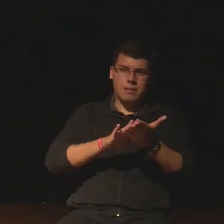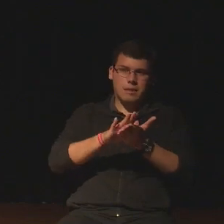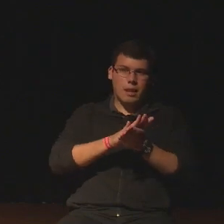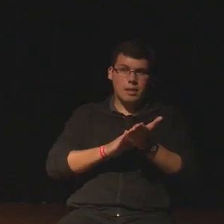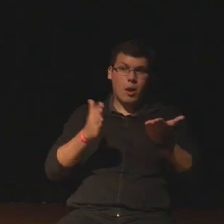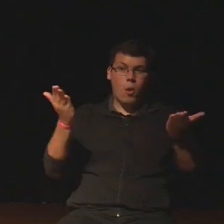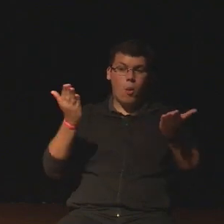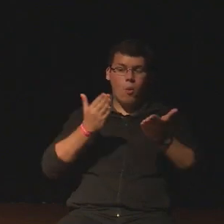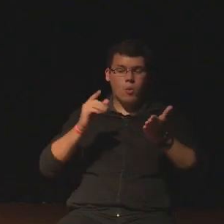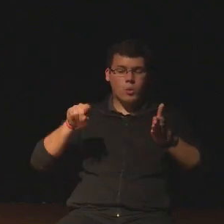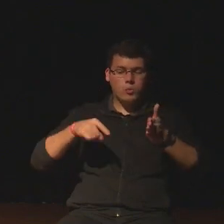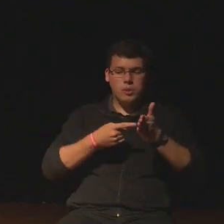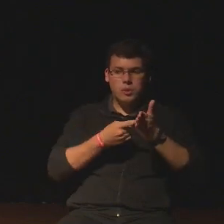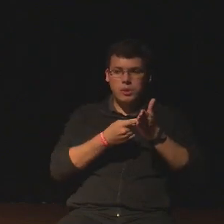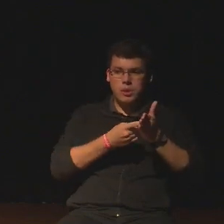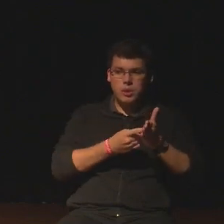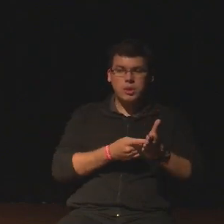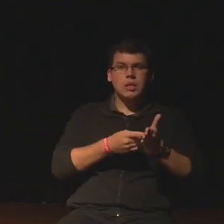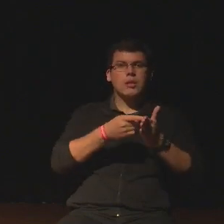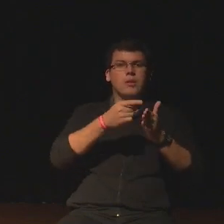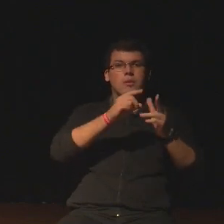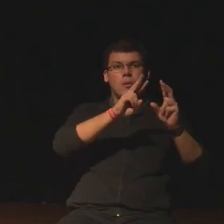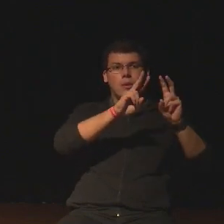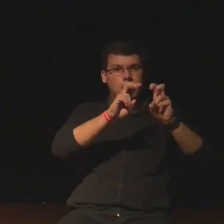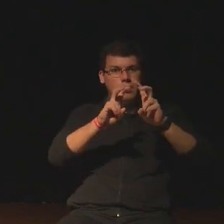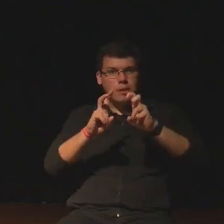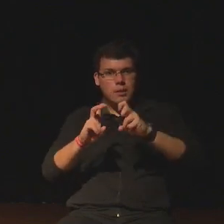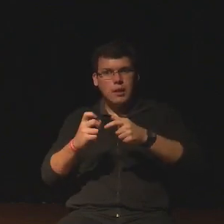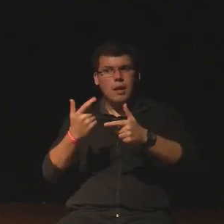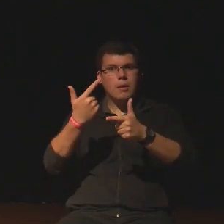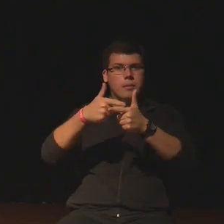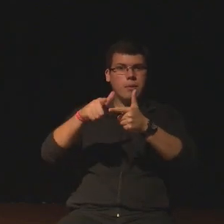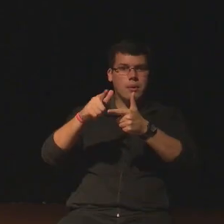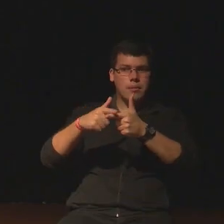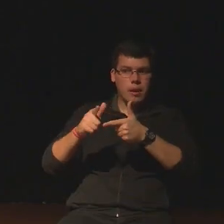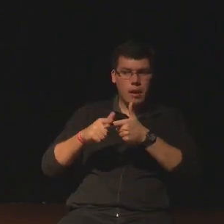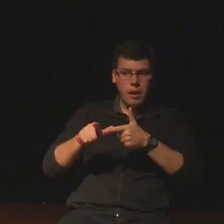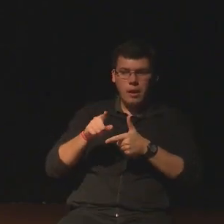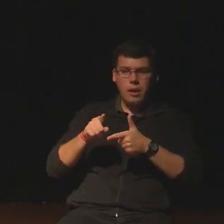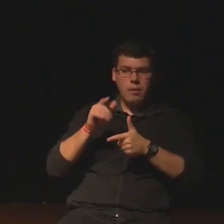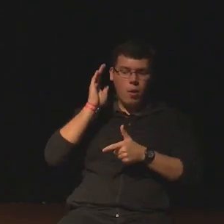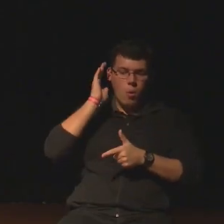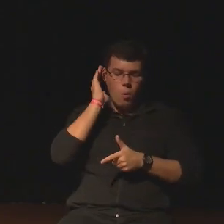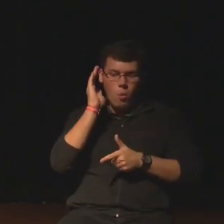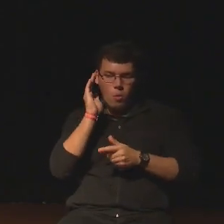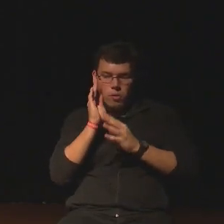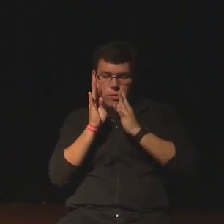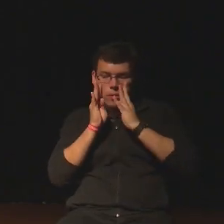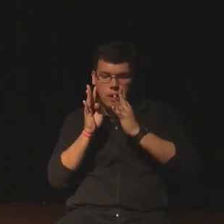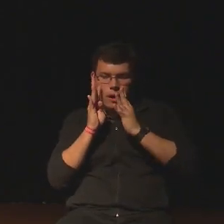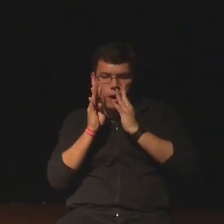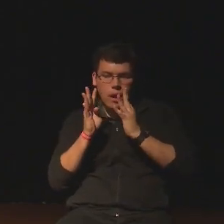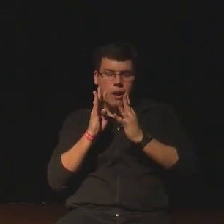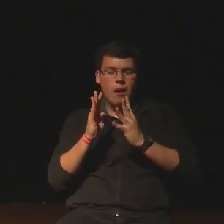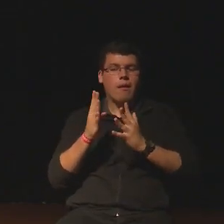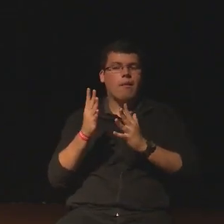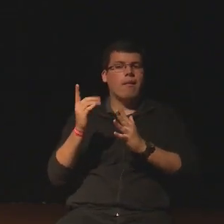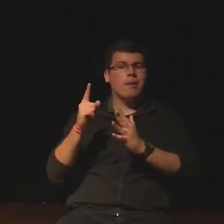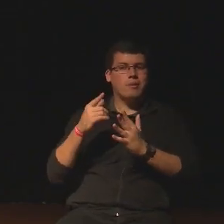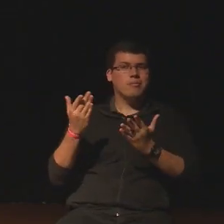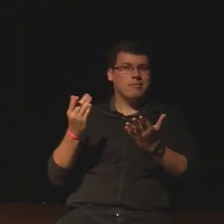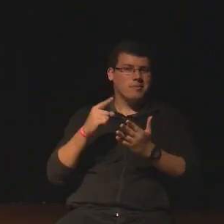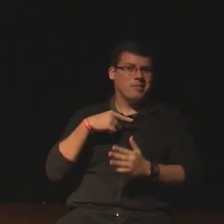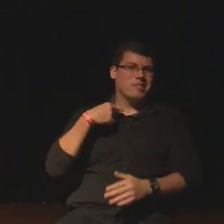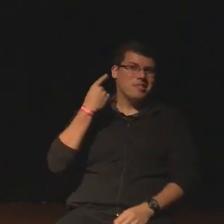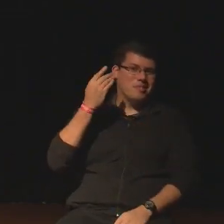problema, entender as questões, inclusive o Martim, coitado, ficou aqui, tem reclamações sobre um monte de coisa, menos